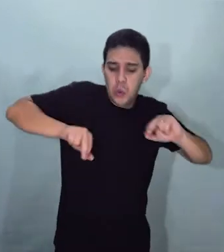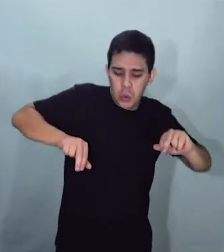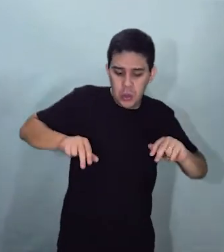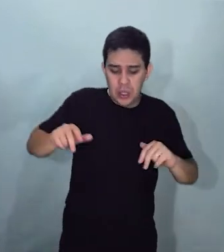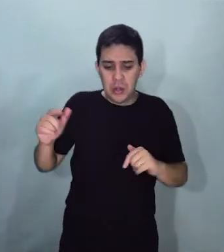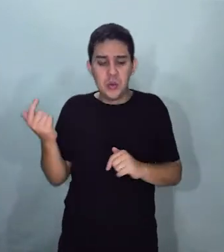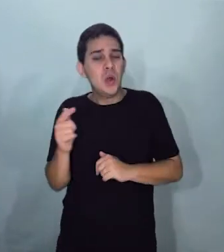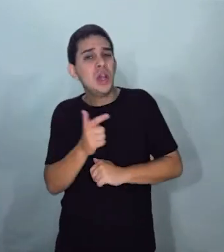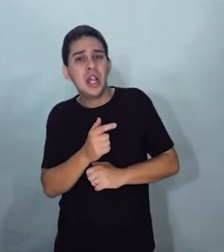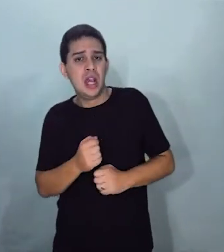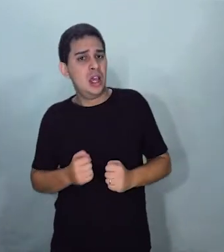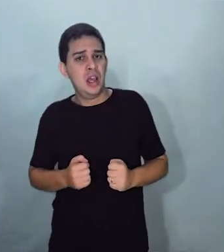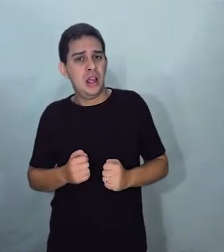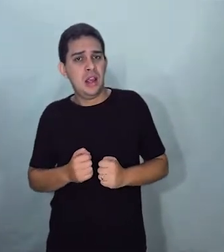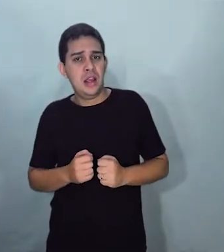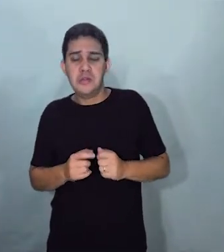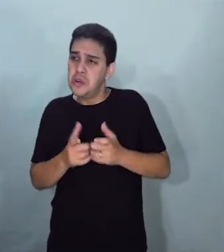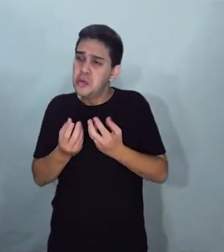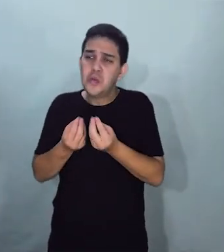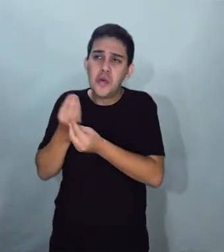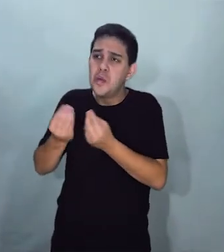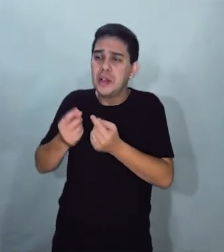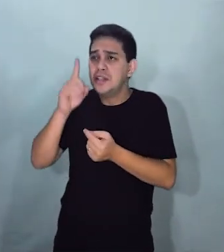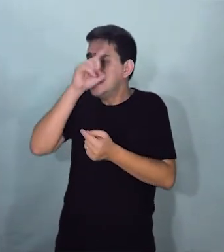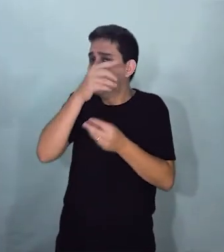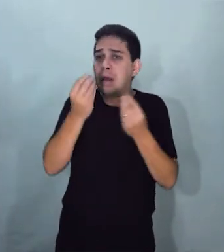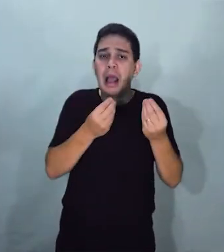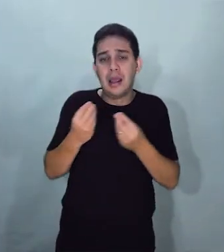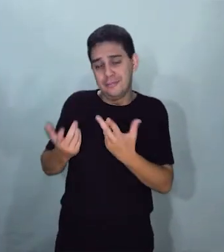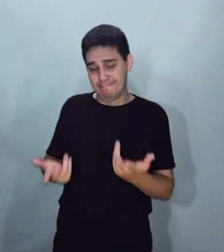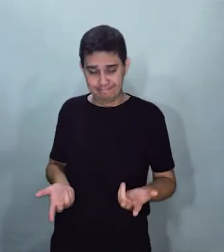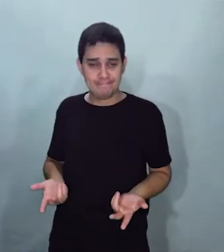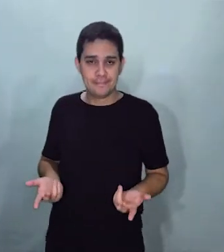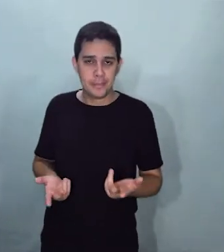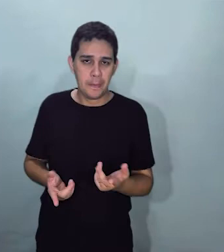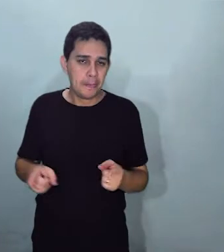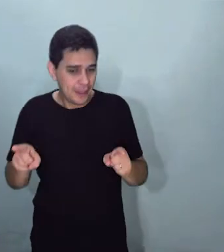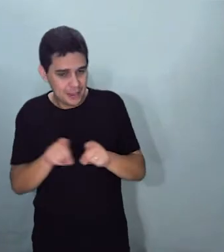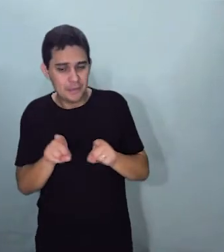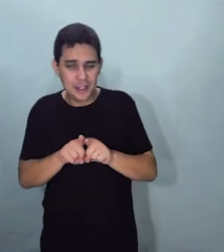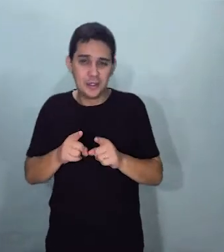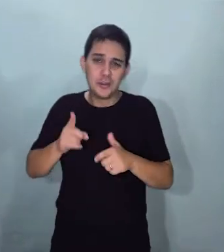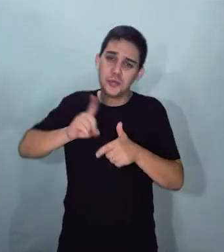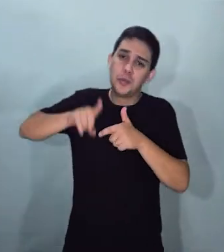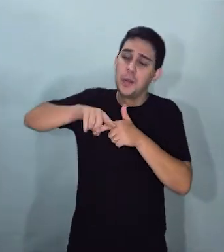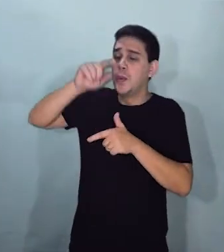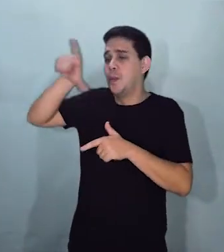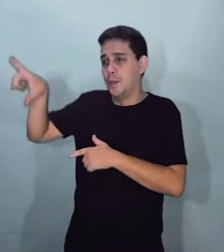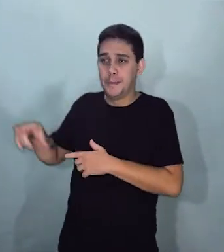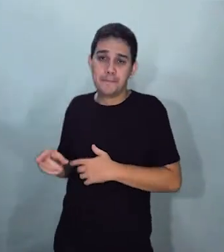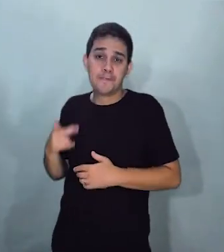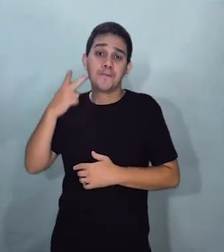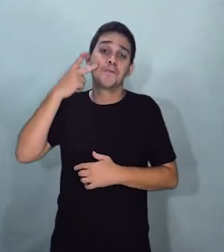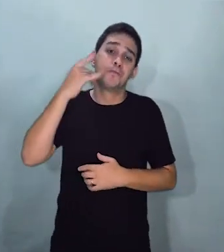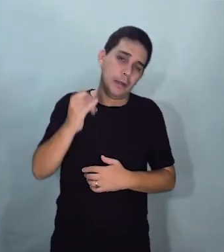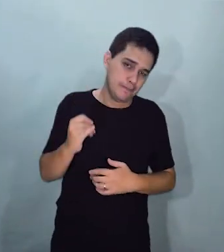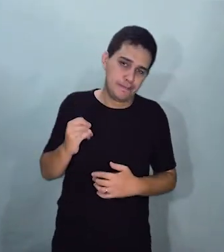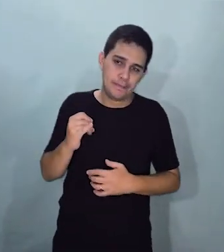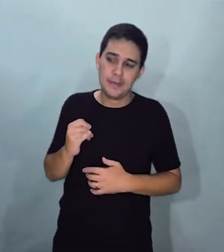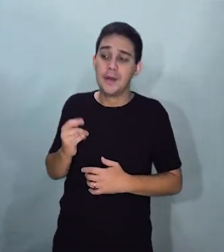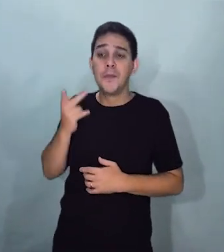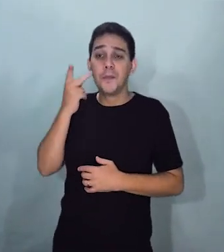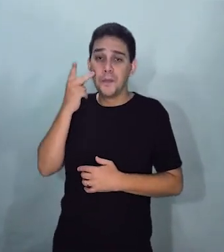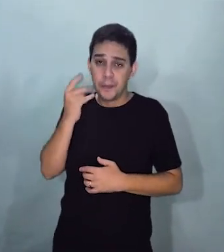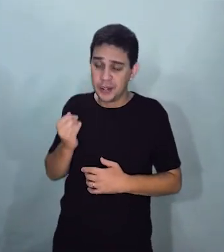do registro civil de nascimento. Também tem a questão do pai, do registro paterno, porque a criança também